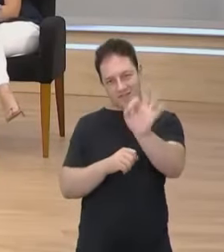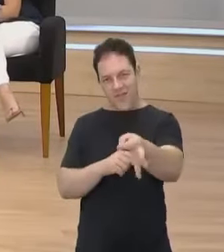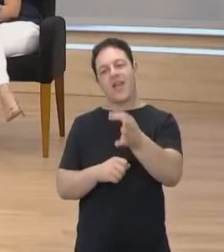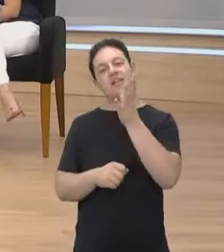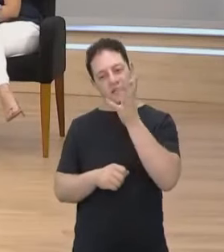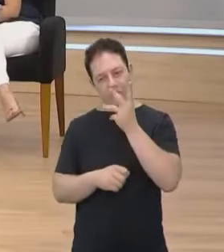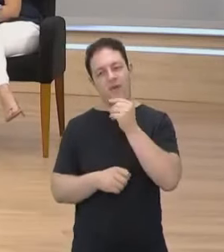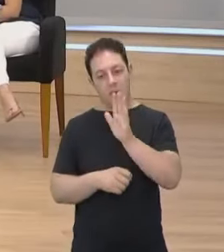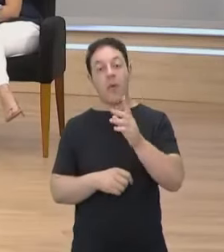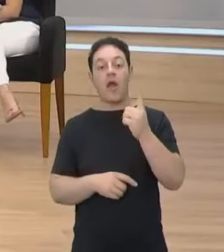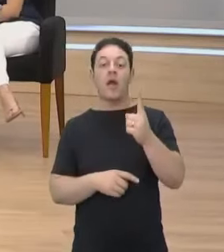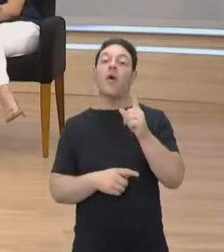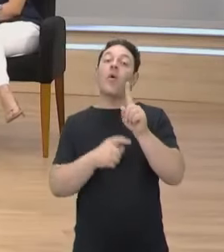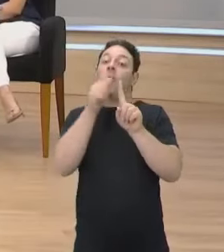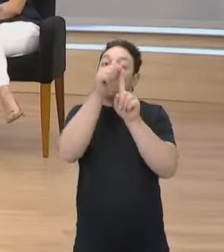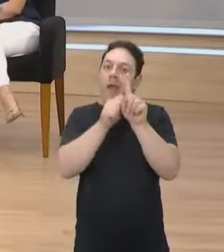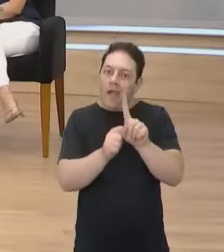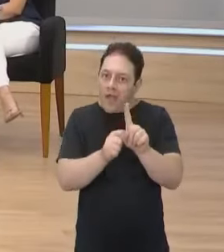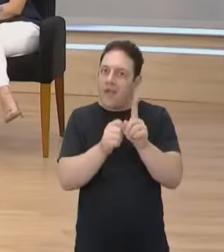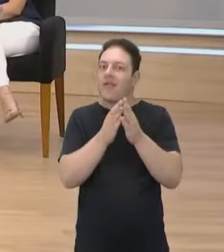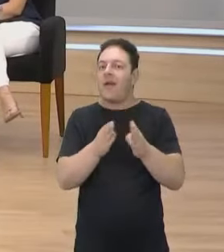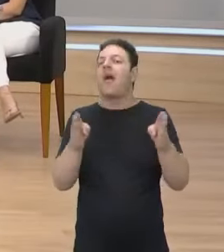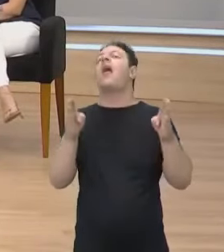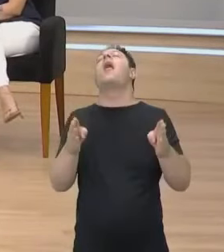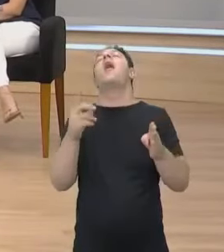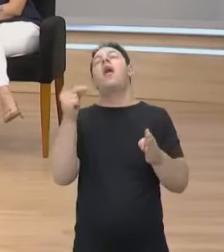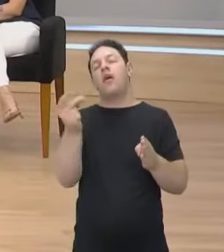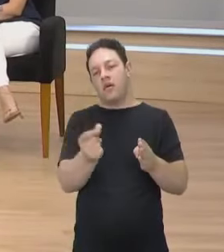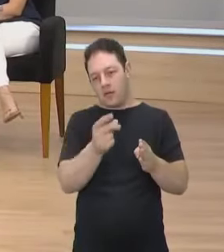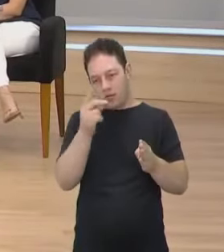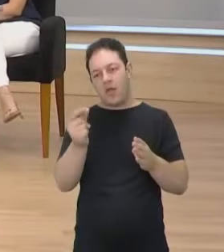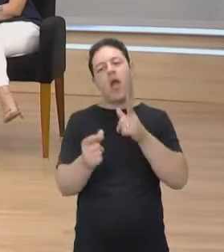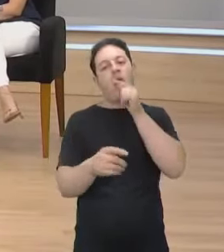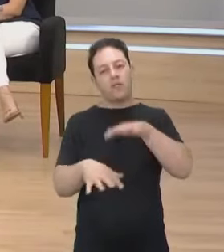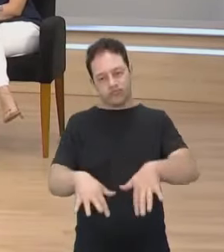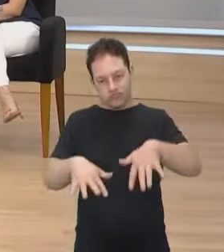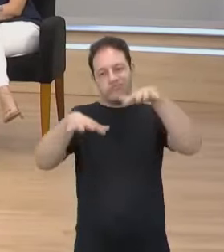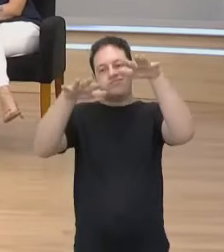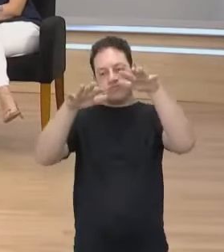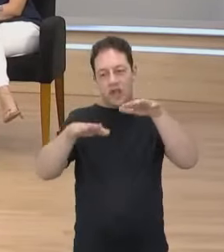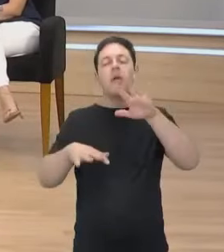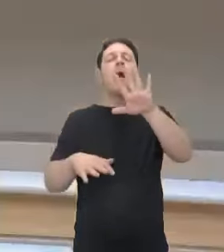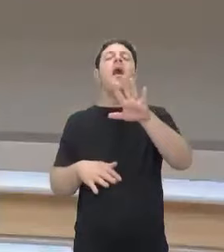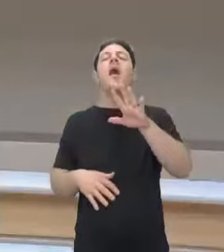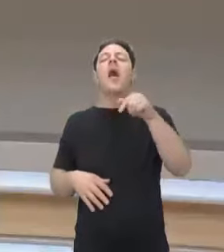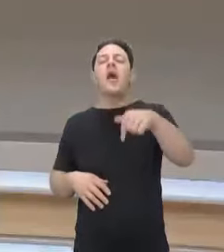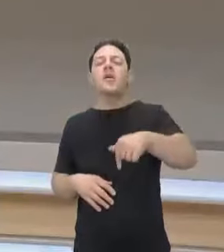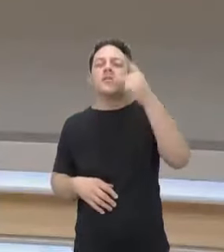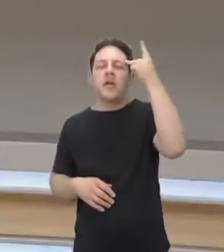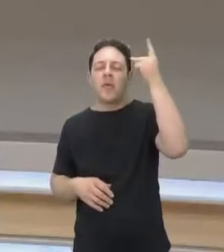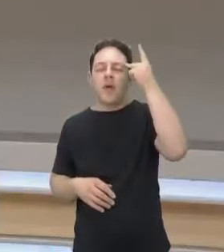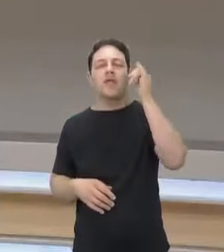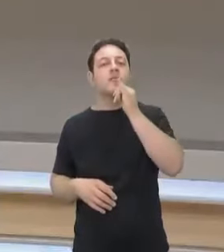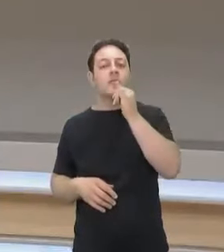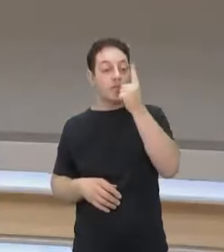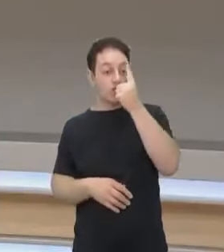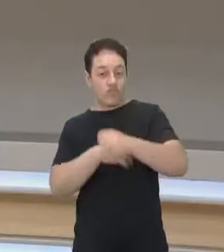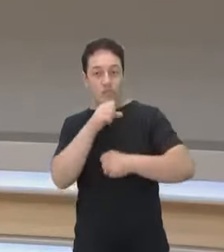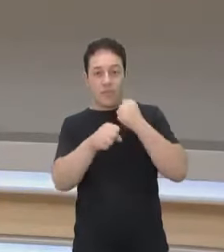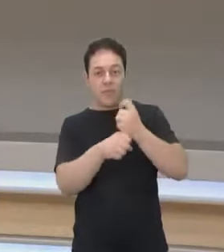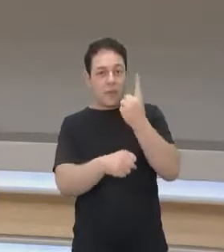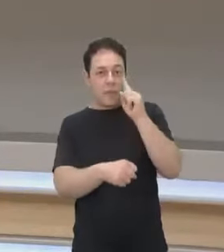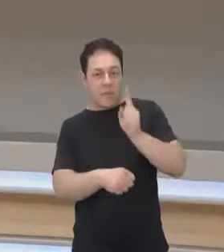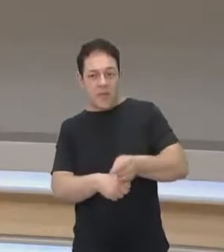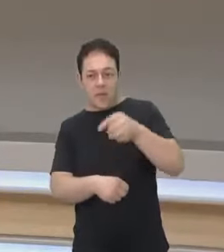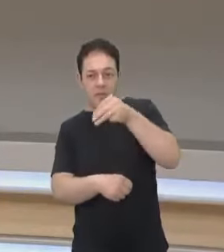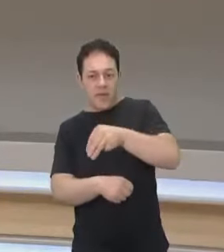1000 milímetros em um mês. Maravilha. Né? Agora, aqui em São Paulo, se nós tivermos 1000 milímetros em um ano, a gente está